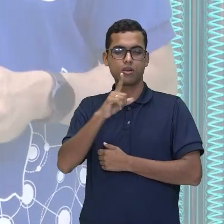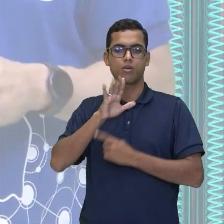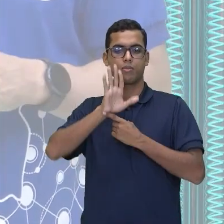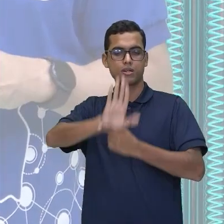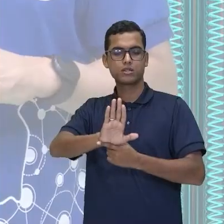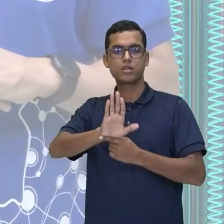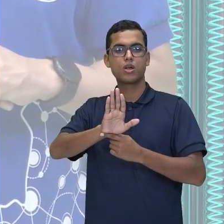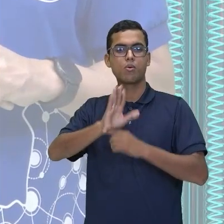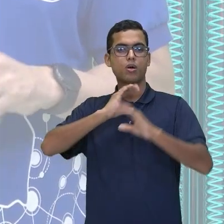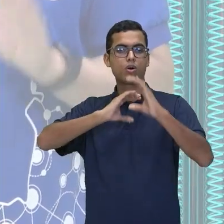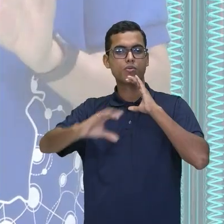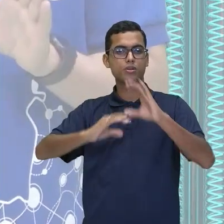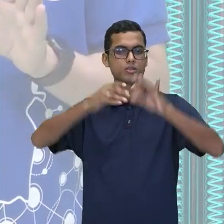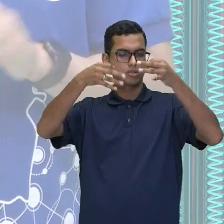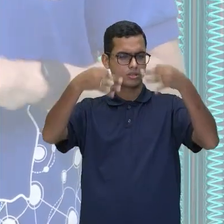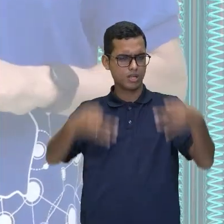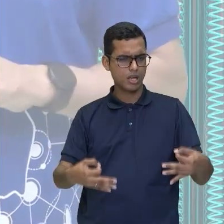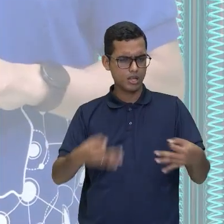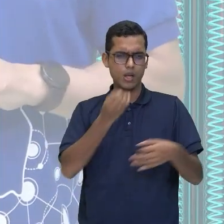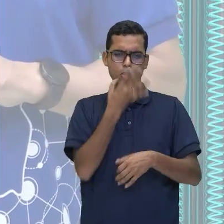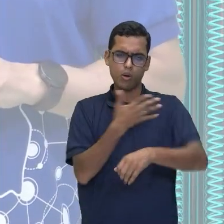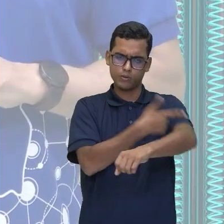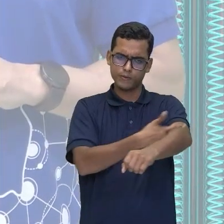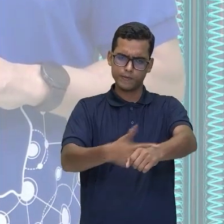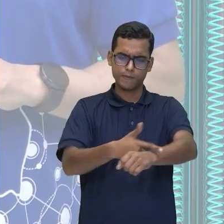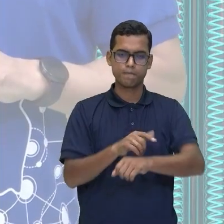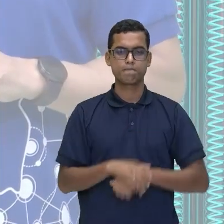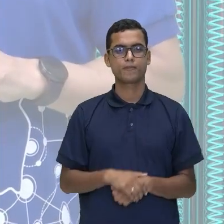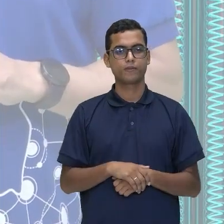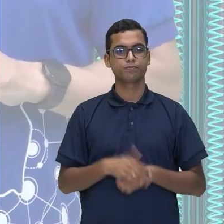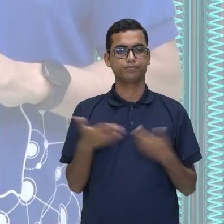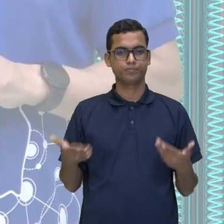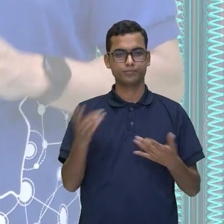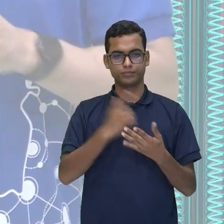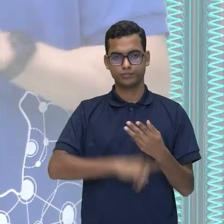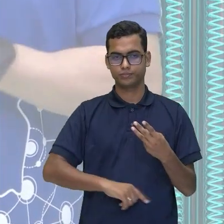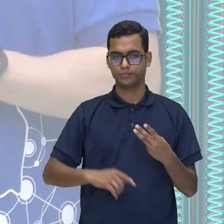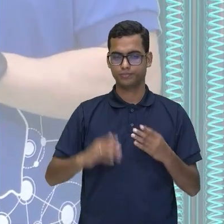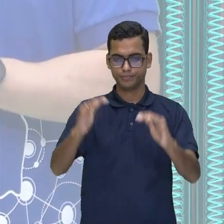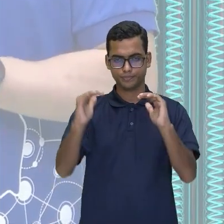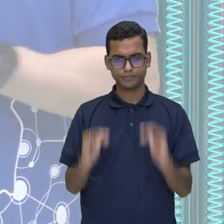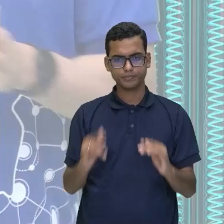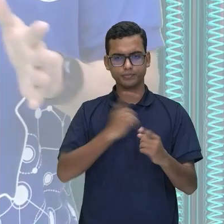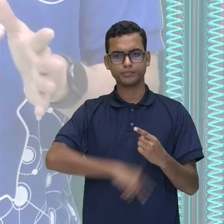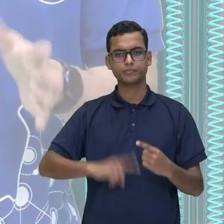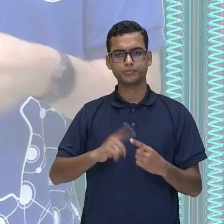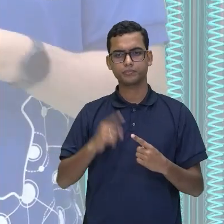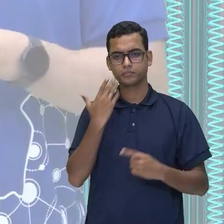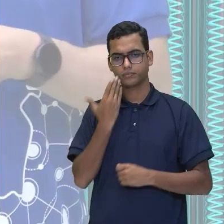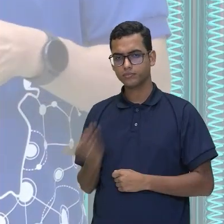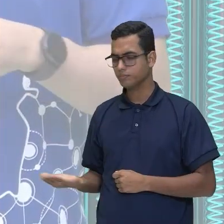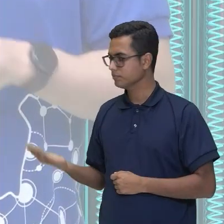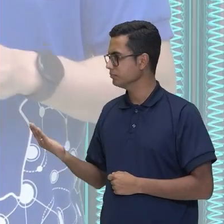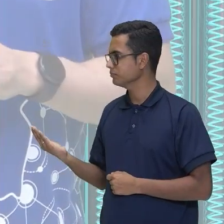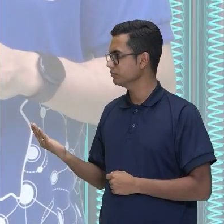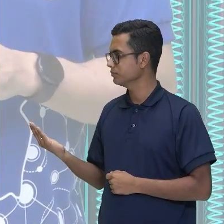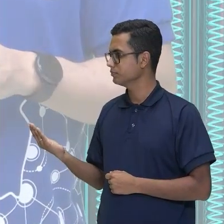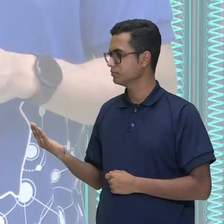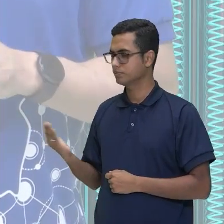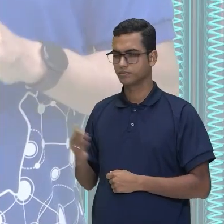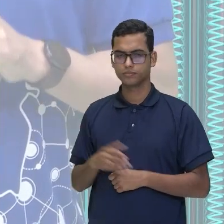exemplo. Ordem. Give me my jacket. Me dê, ou dê a minha jaqueta. Me dê a minha